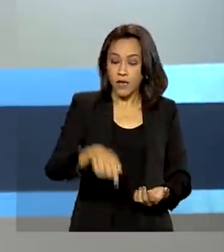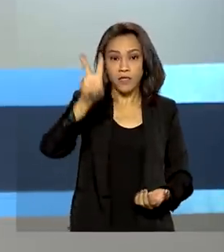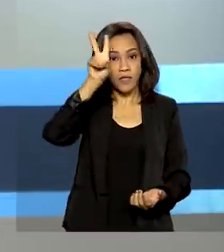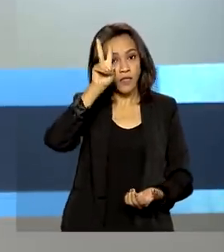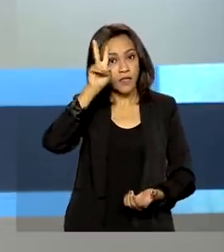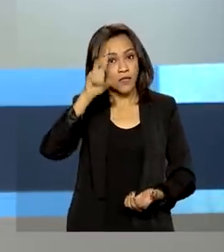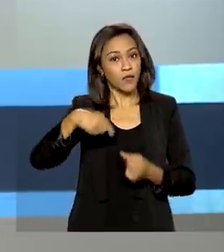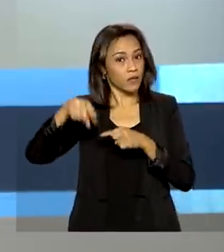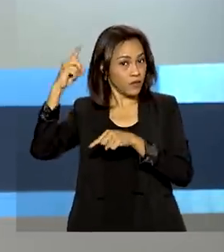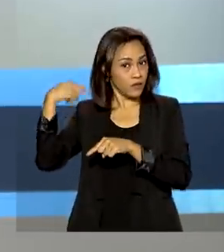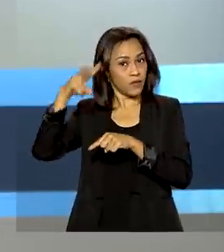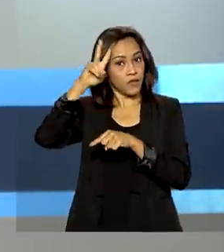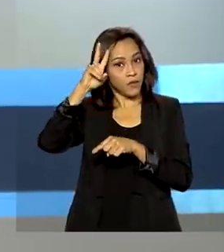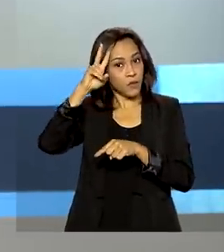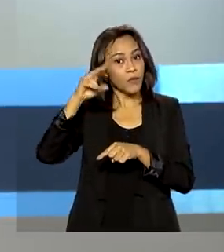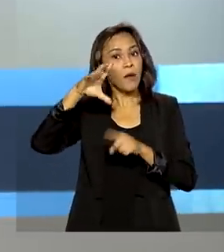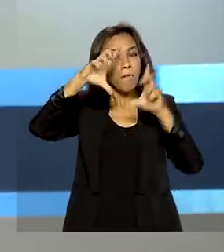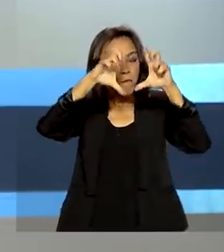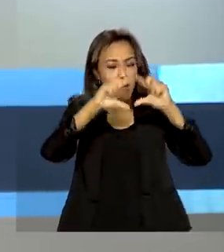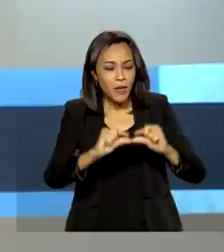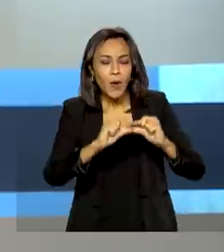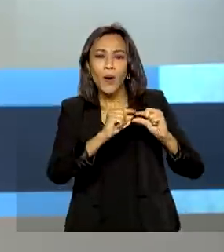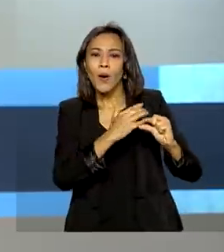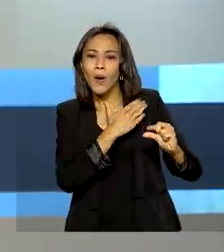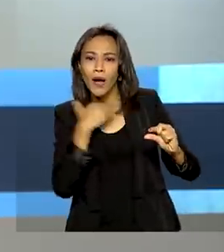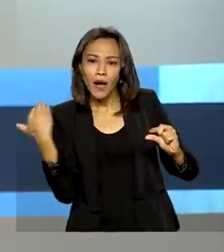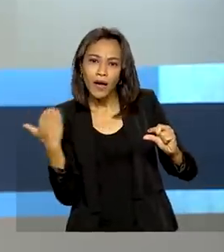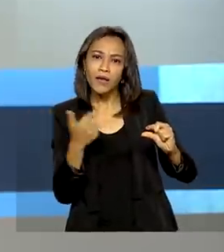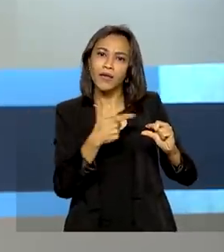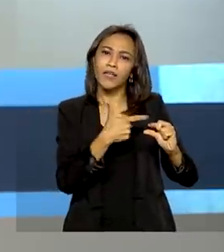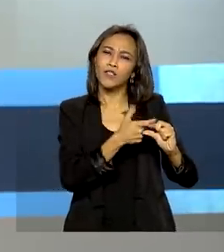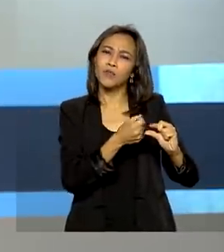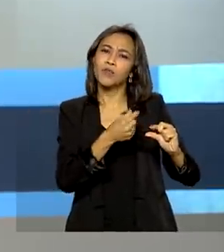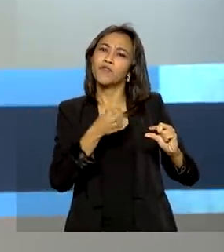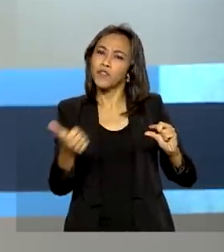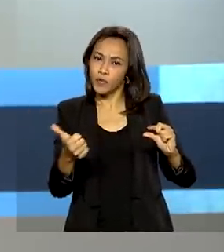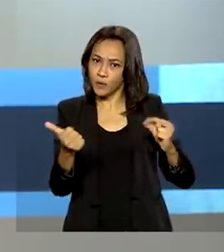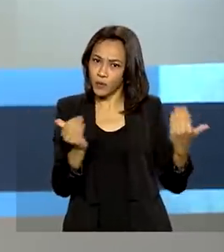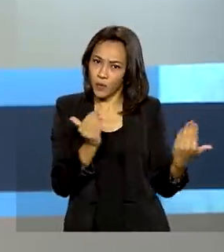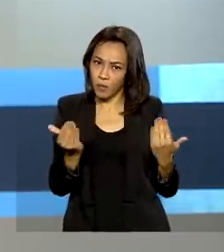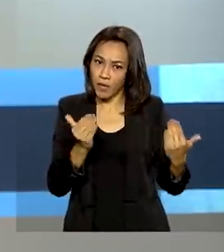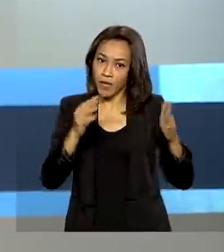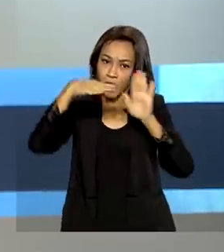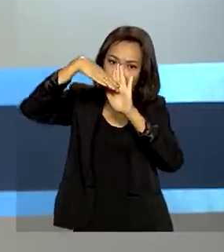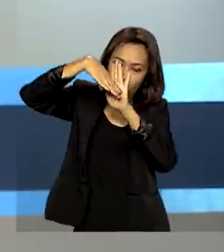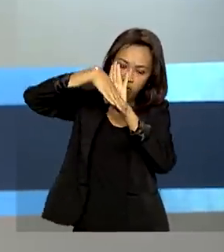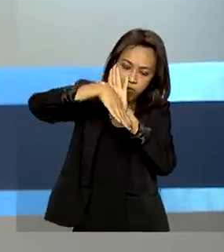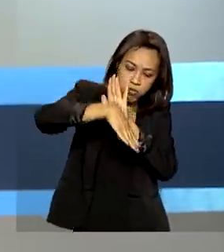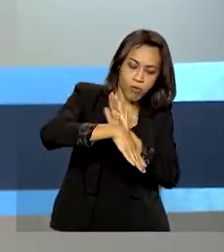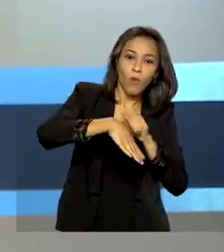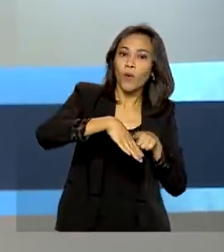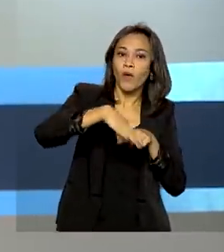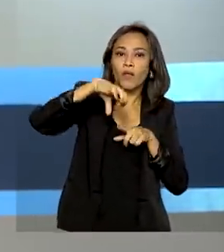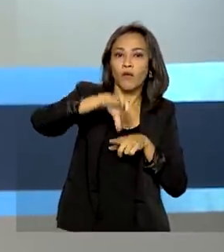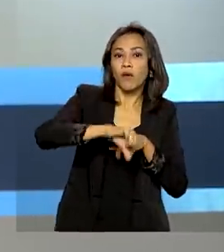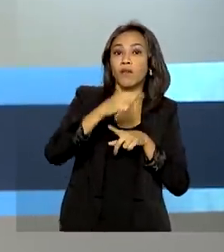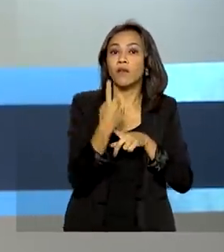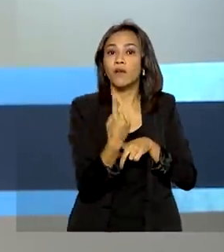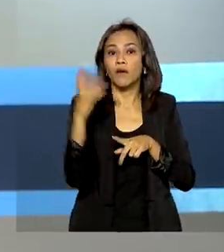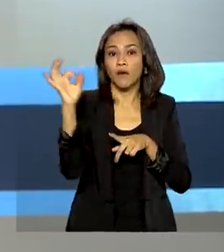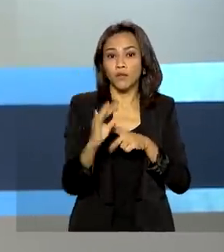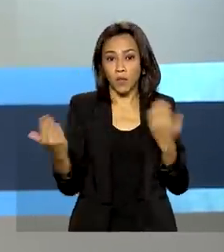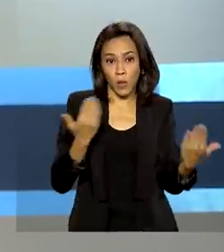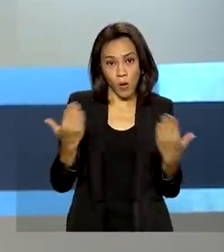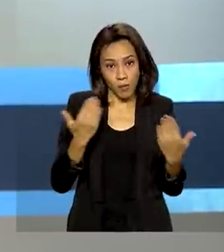-feira a menor média móvel de óbitos pela doença em 2021. A queda no número é de 91% em